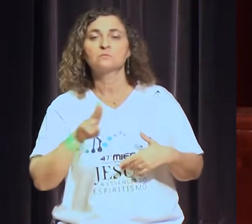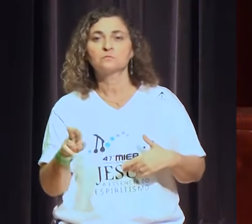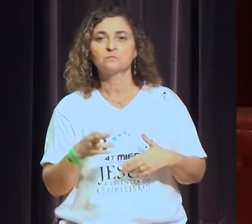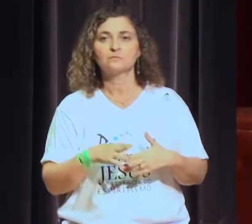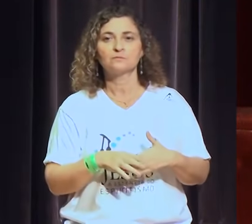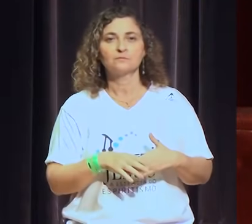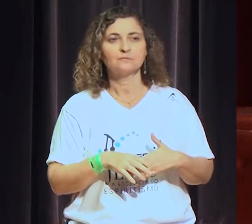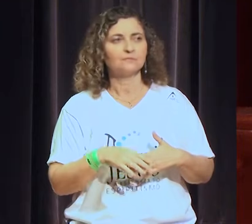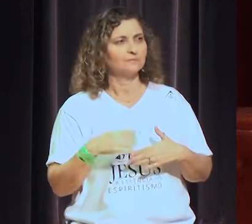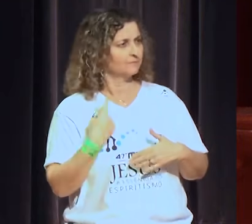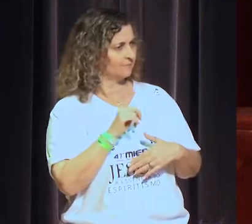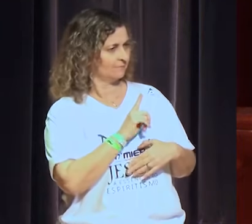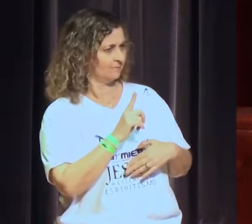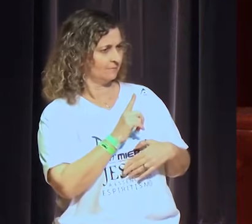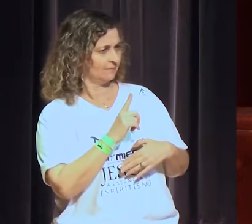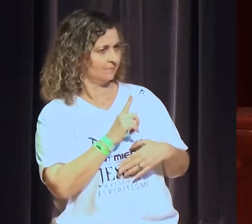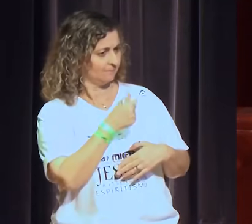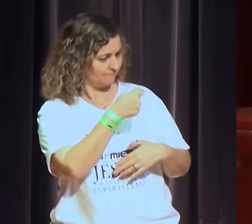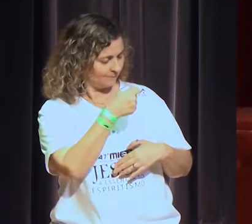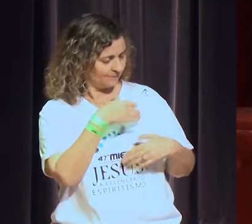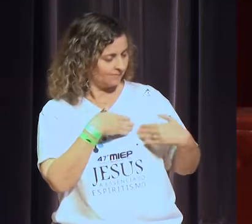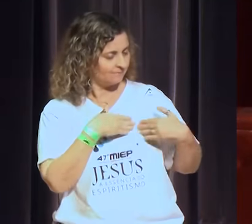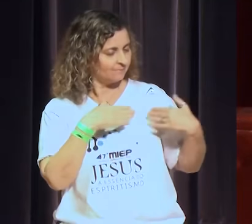Amor, você vai precisar se abrir, viu?